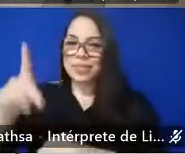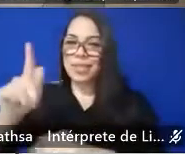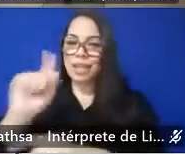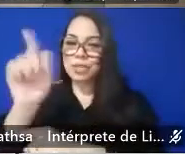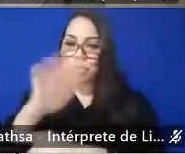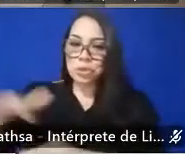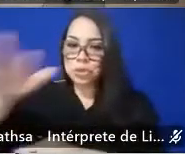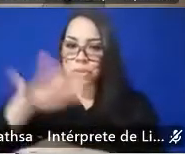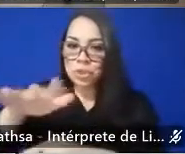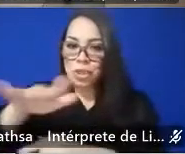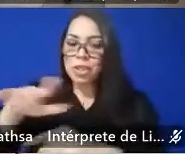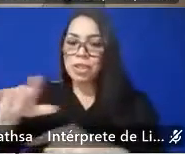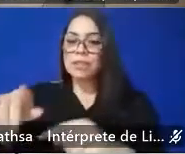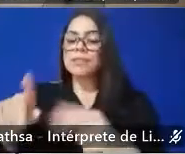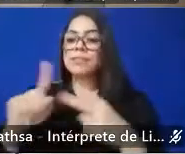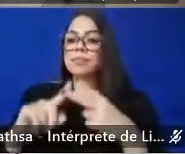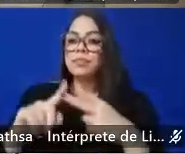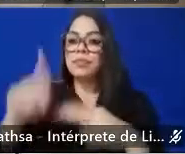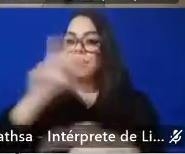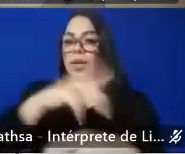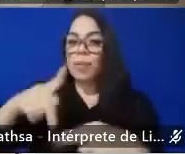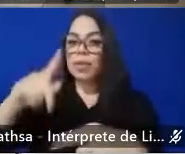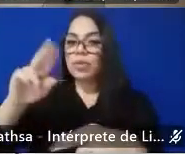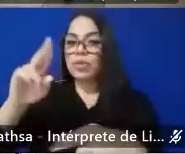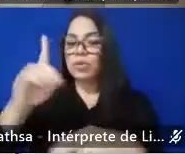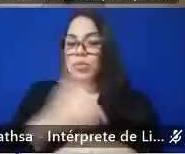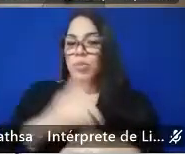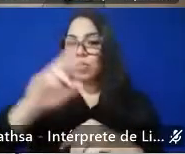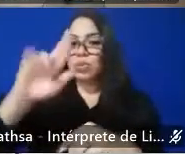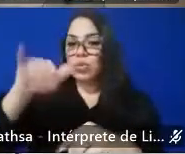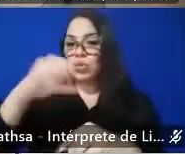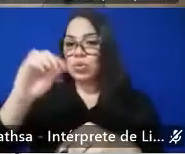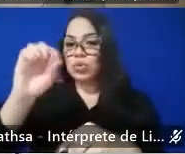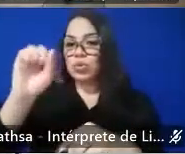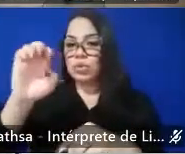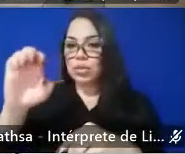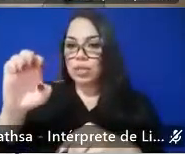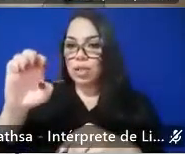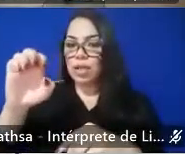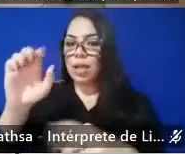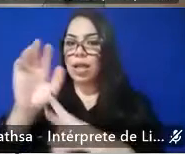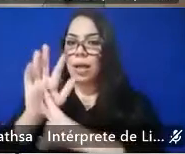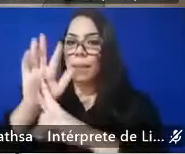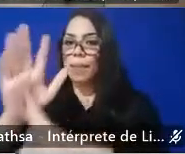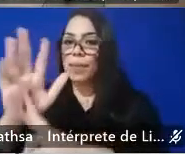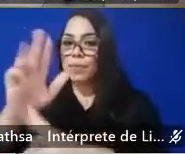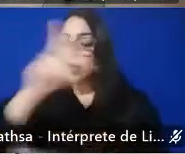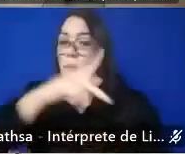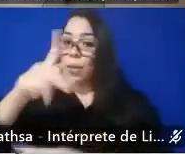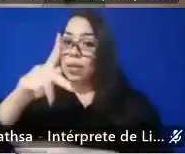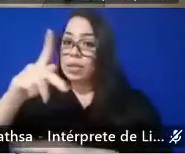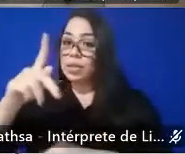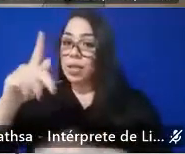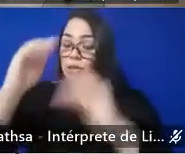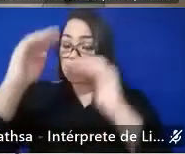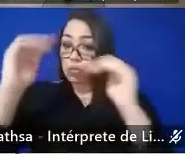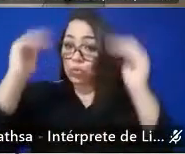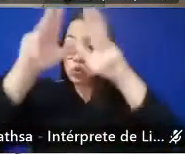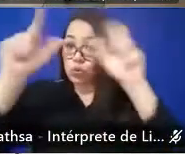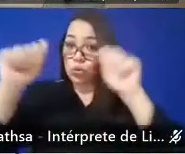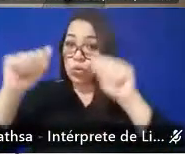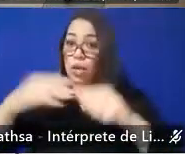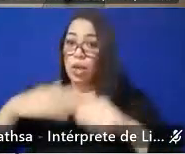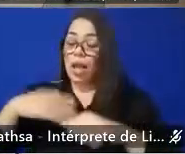presença do Dr José Carlos Maldonado representando o presidente do Tribunal que muito me honra por ser um querido amigo